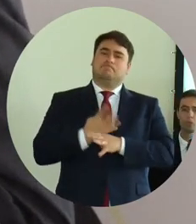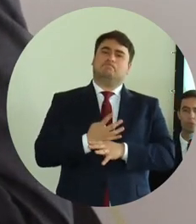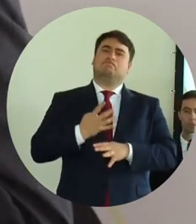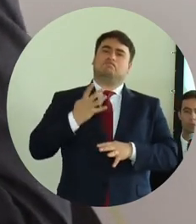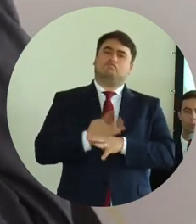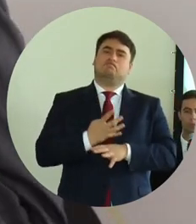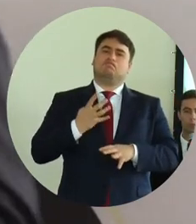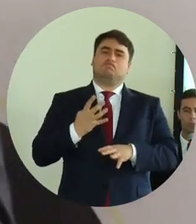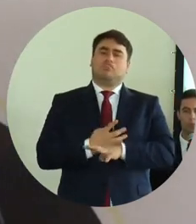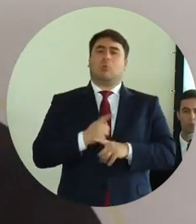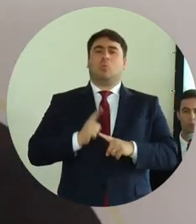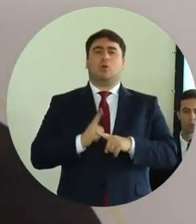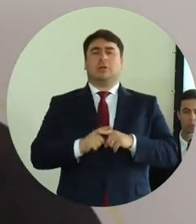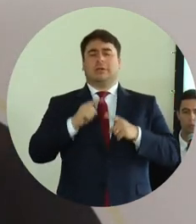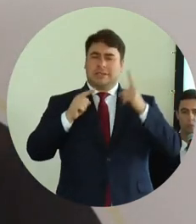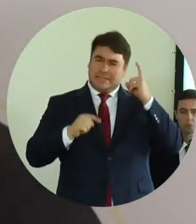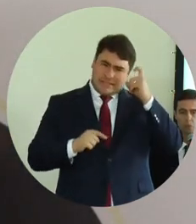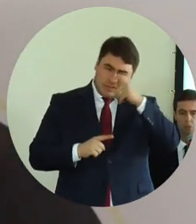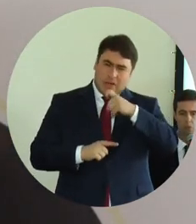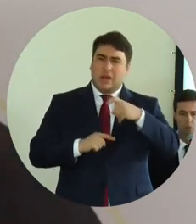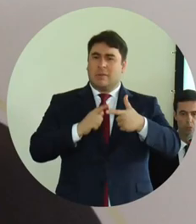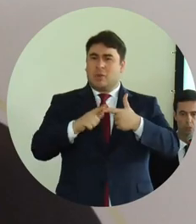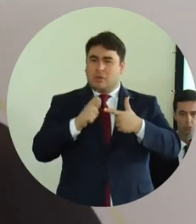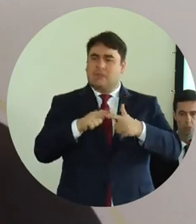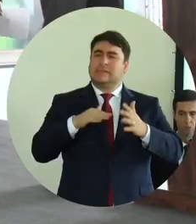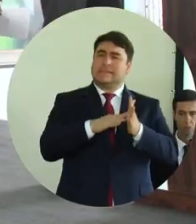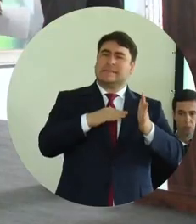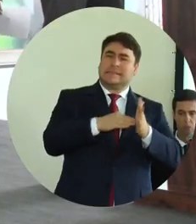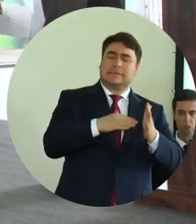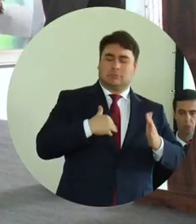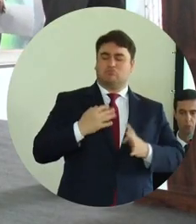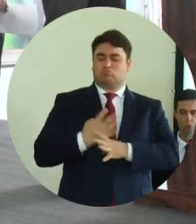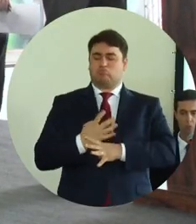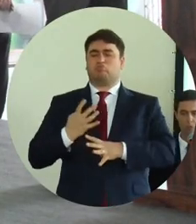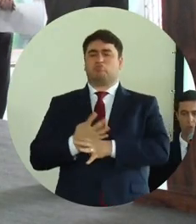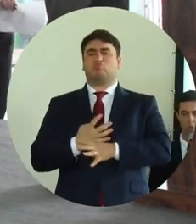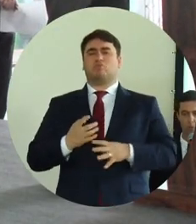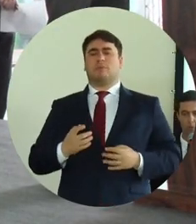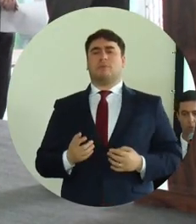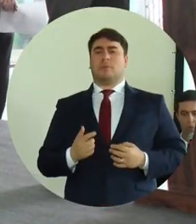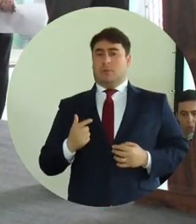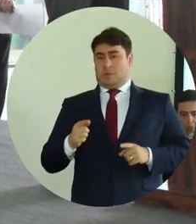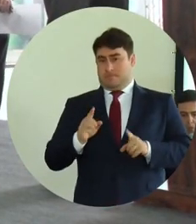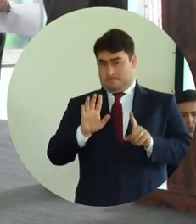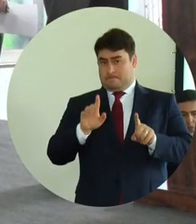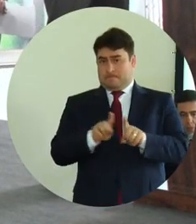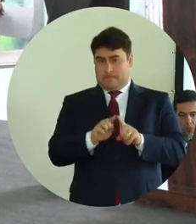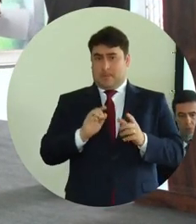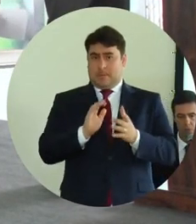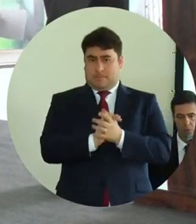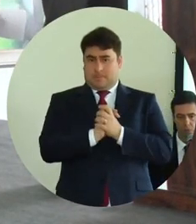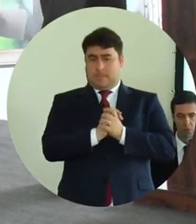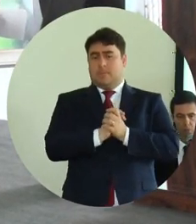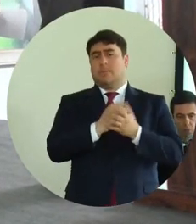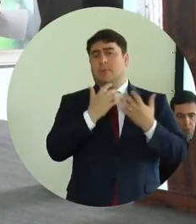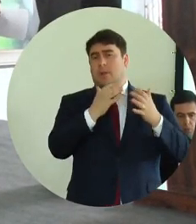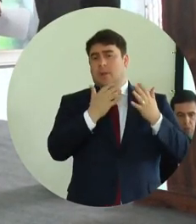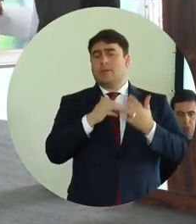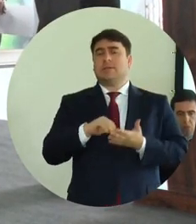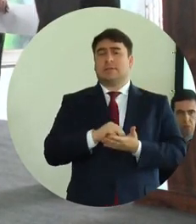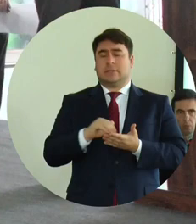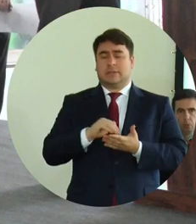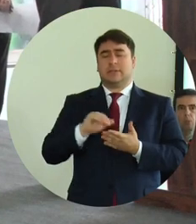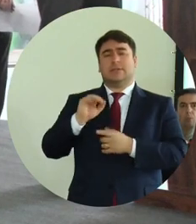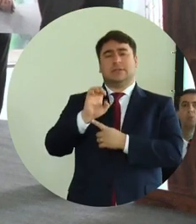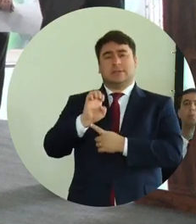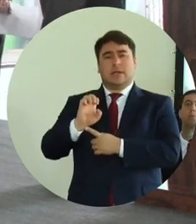as dificuldades e os obstáculos. Não posso aqui deixar de parabenizar mais uma vez a Secretaria de Estado dos